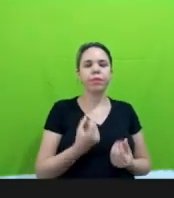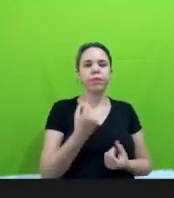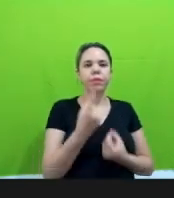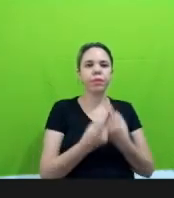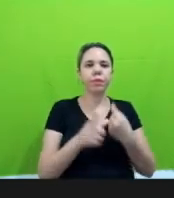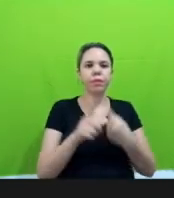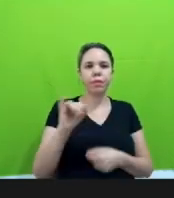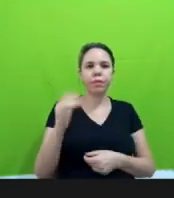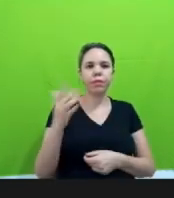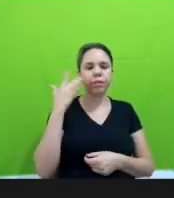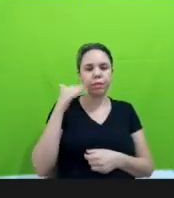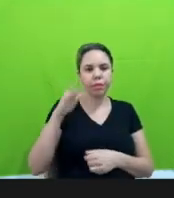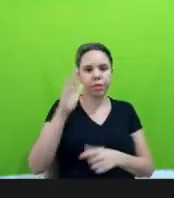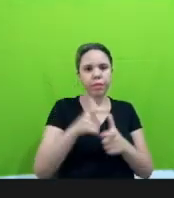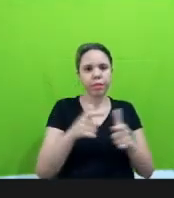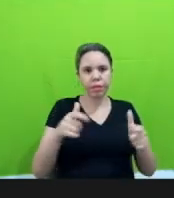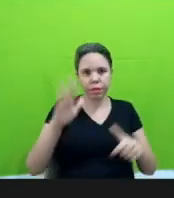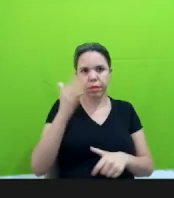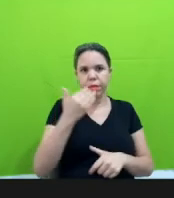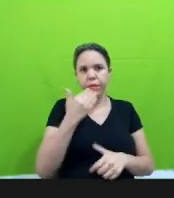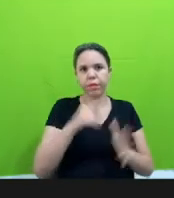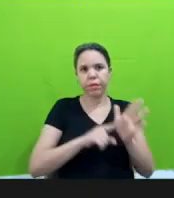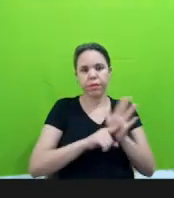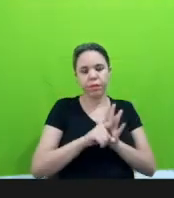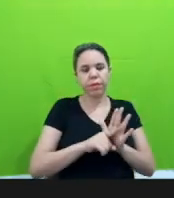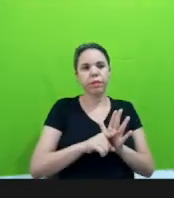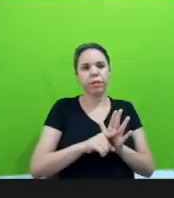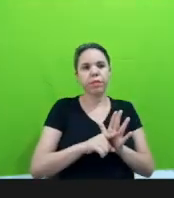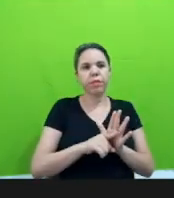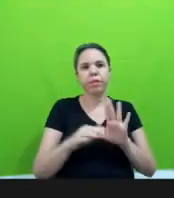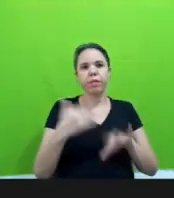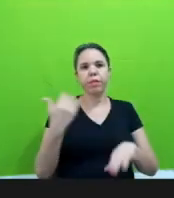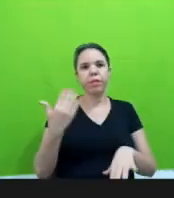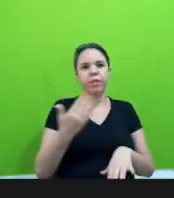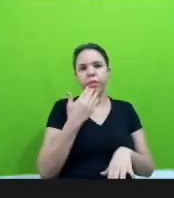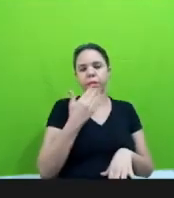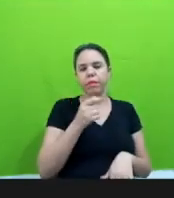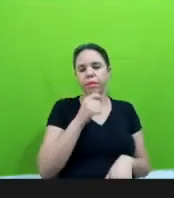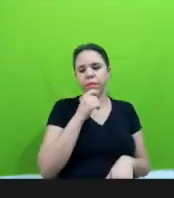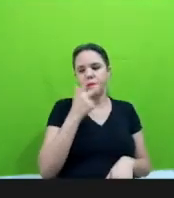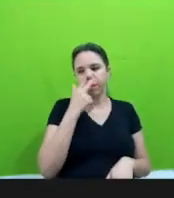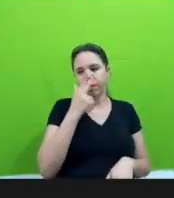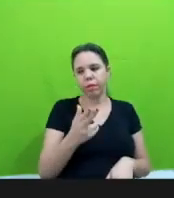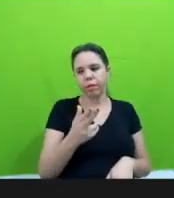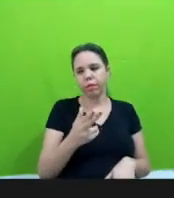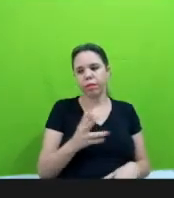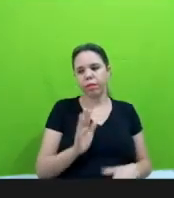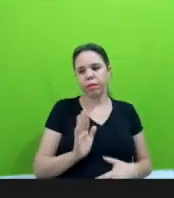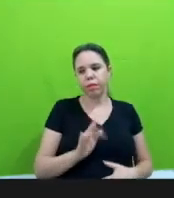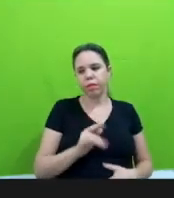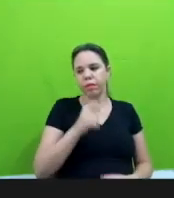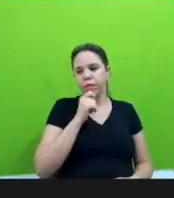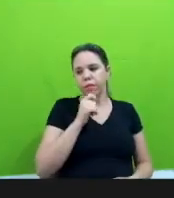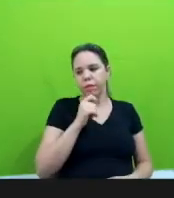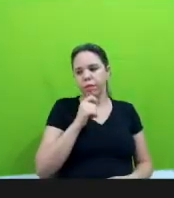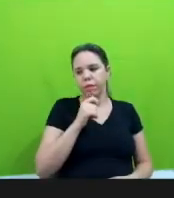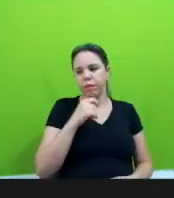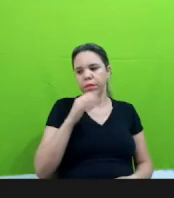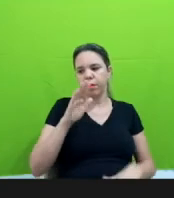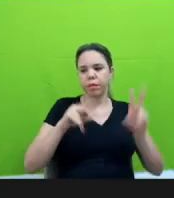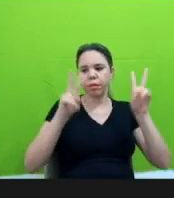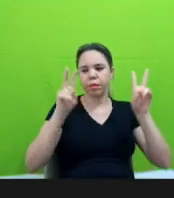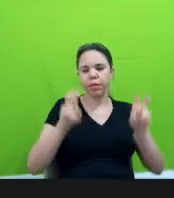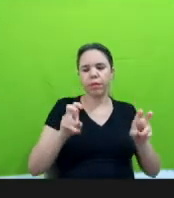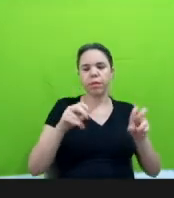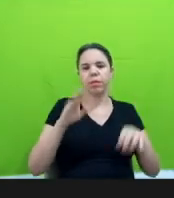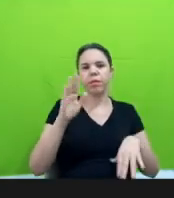Eu acho que a gente pode pedir mais, assim, os órgãos não recebem tantos pedidos quanto parece que recebem. Acho que em alguns temas podem receber